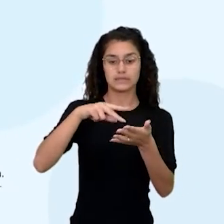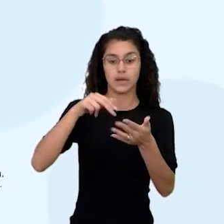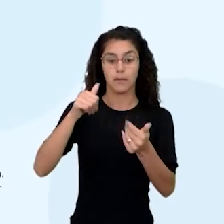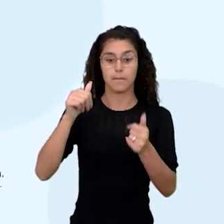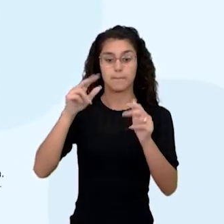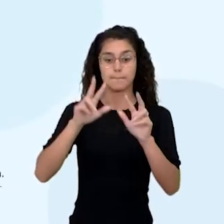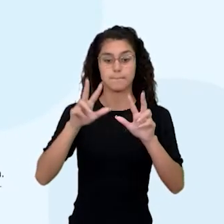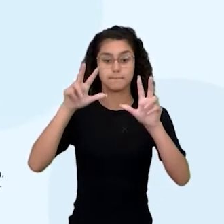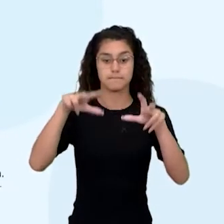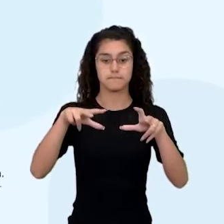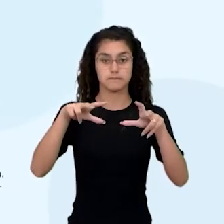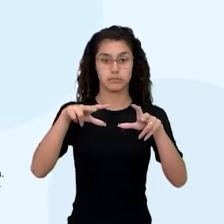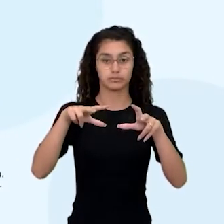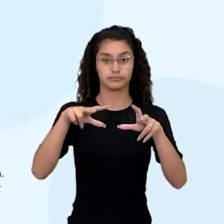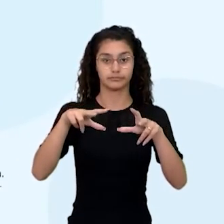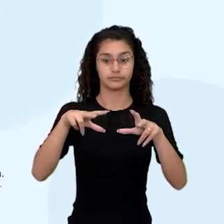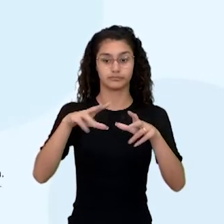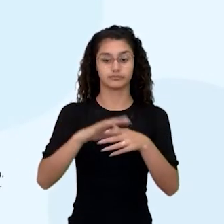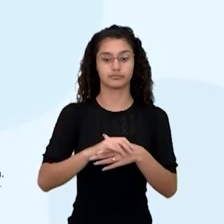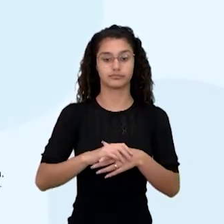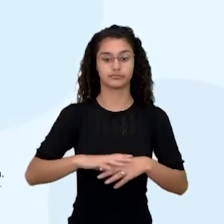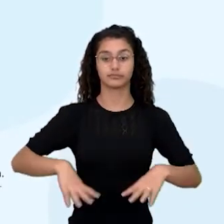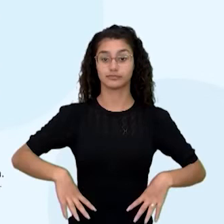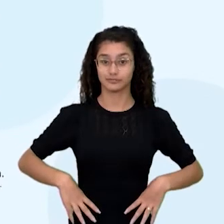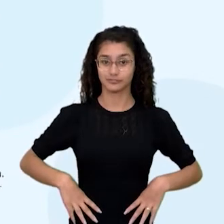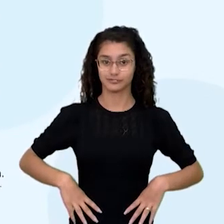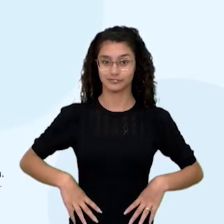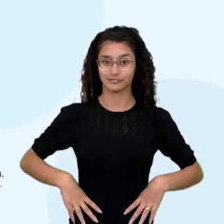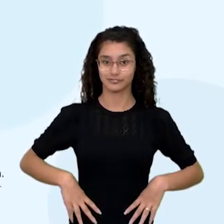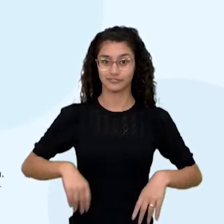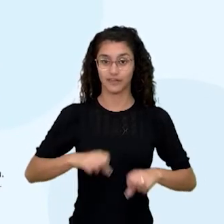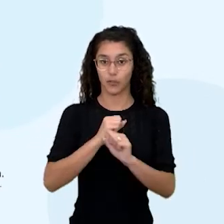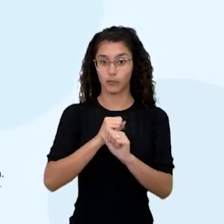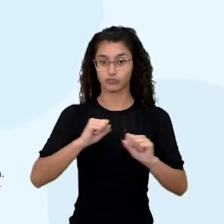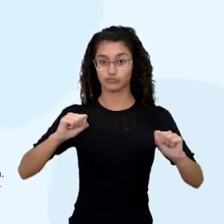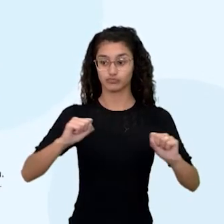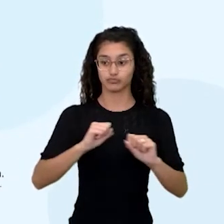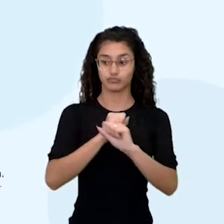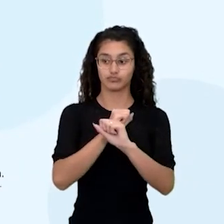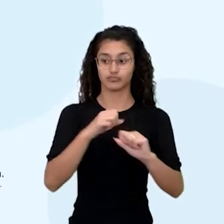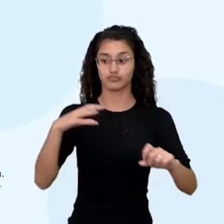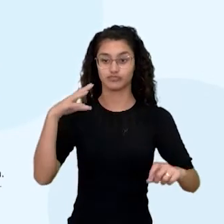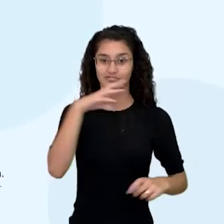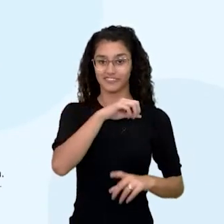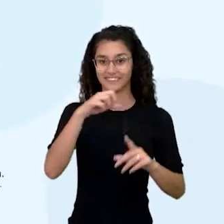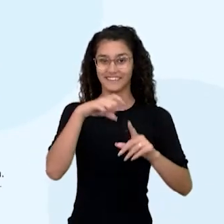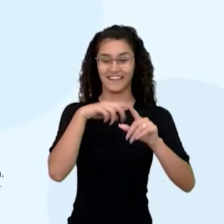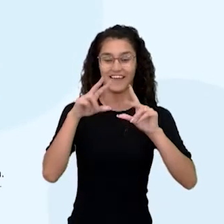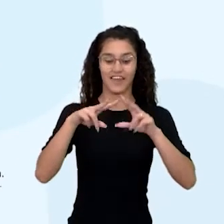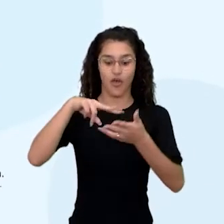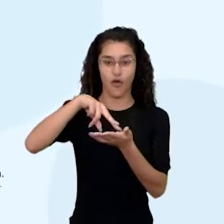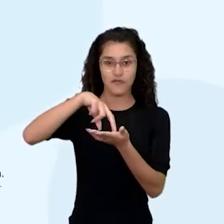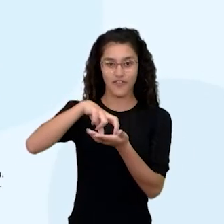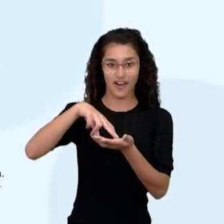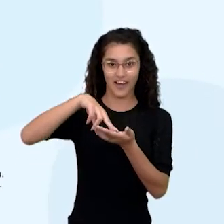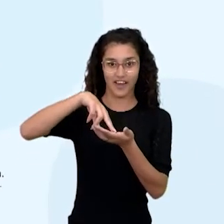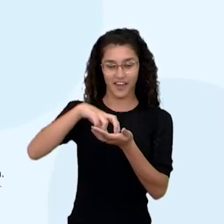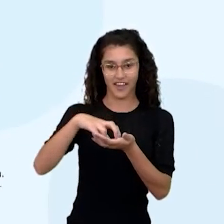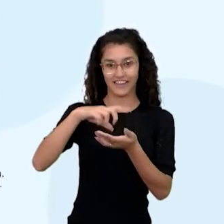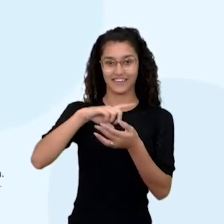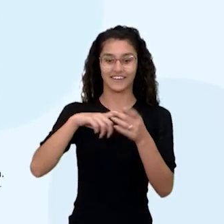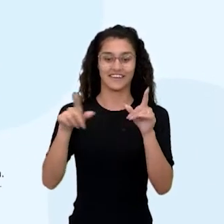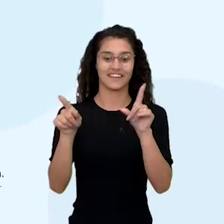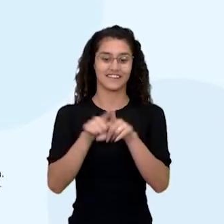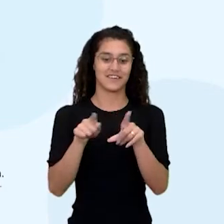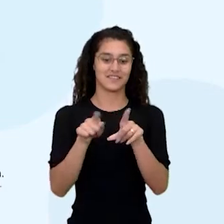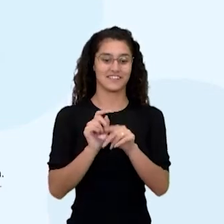apoia-se as mãos nos quadris, abrindo e fechando os braços rapidamente, enquanto se flexiona o joelho para dentro e